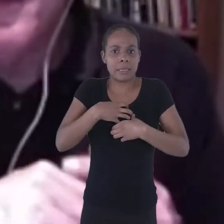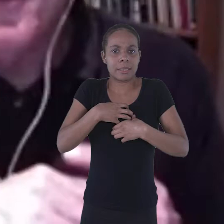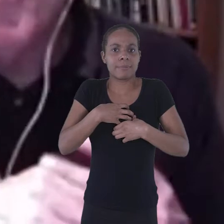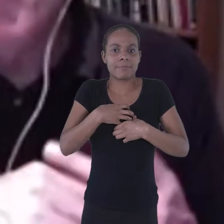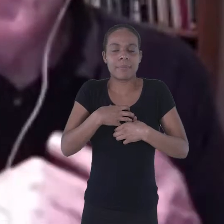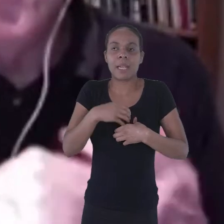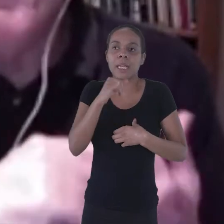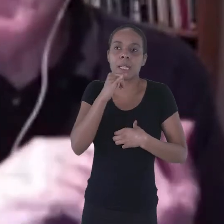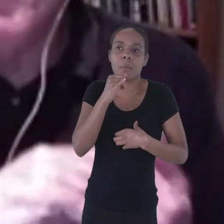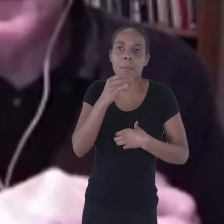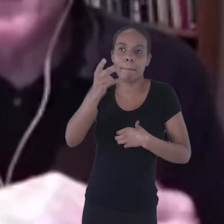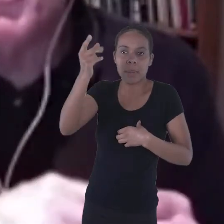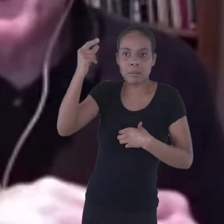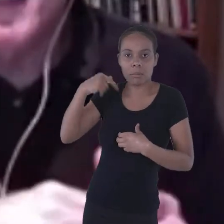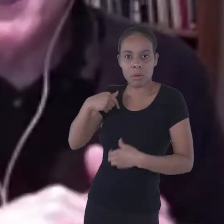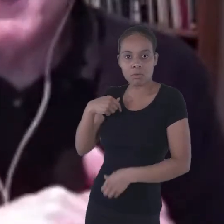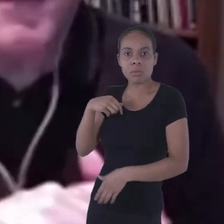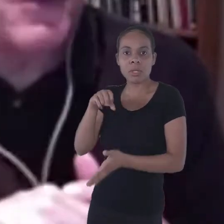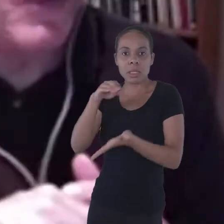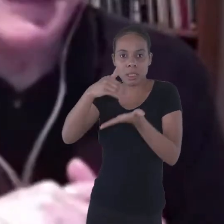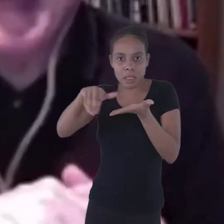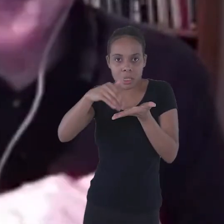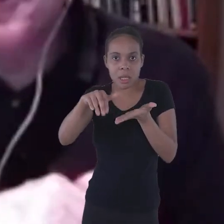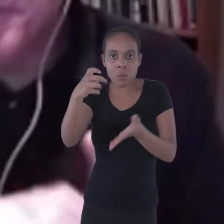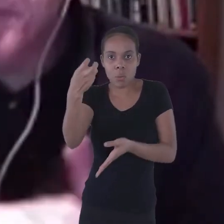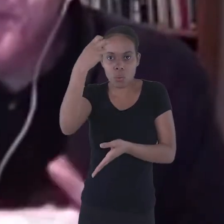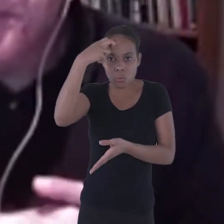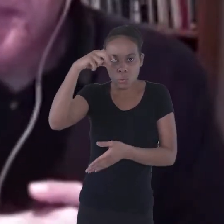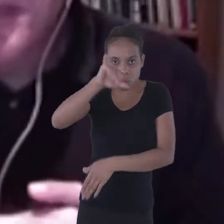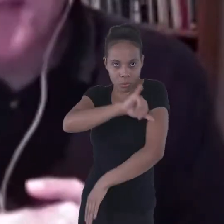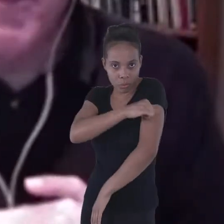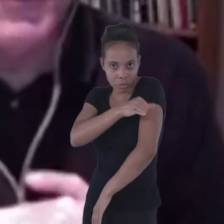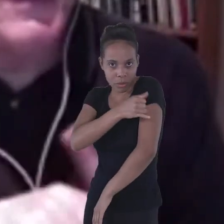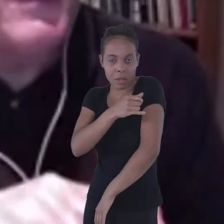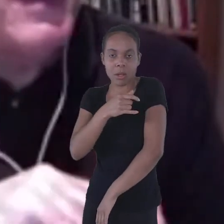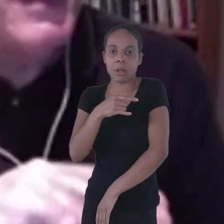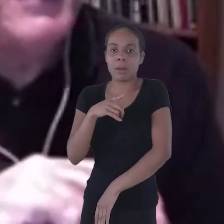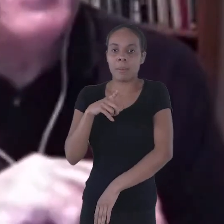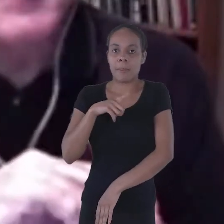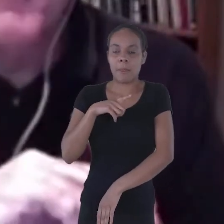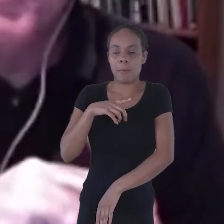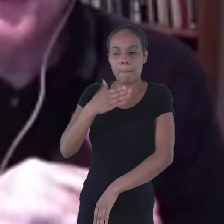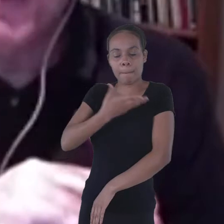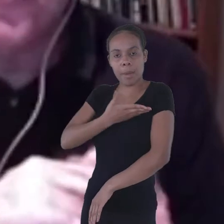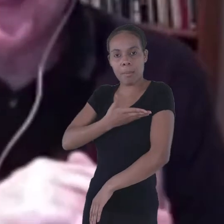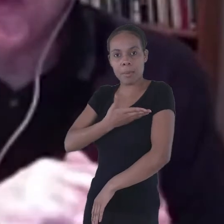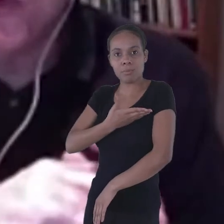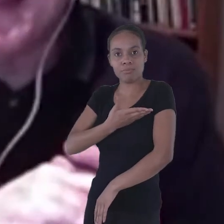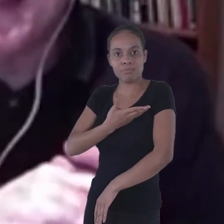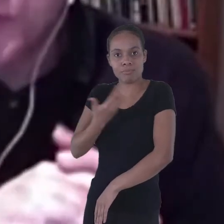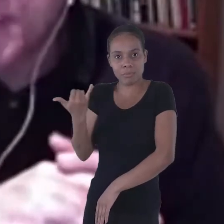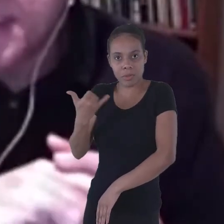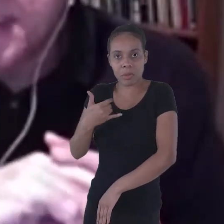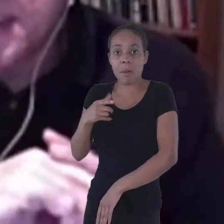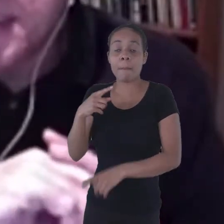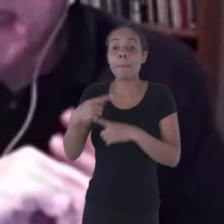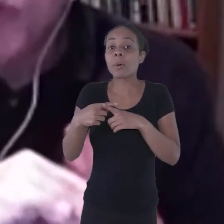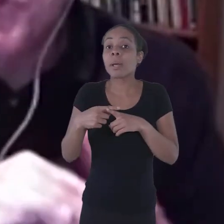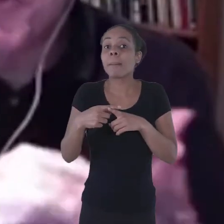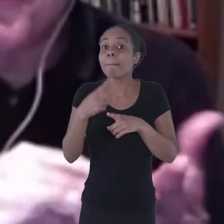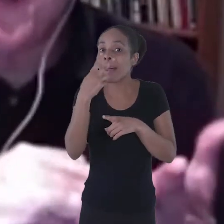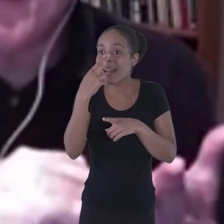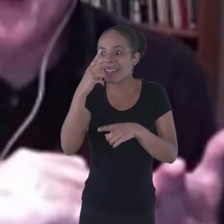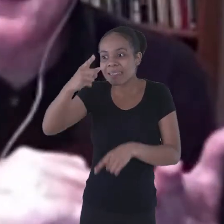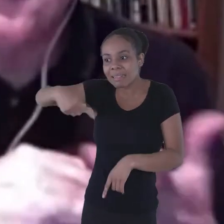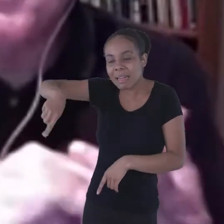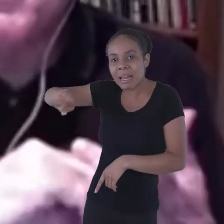Rio, o meu amigo Antônio Abujanra disse para mim assim: cuidado, porque eles têm muito preconceito contra atores. O